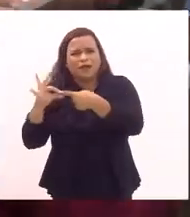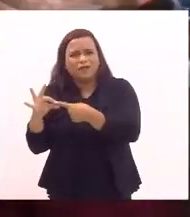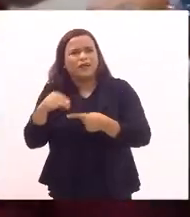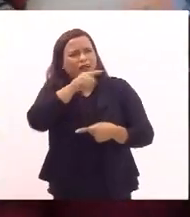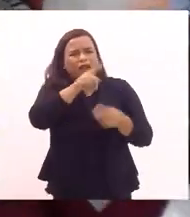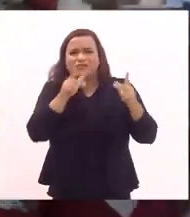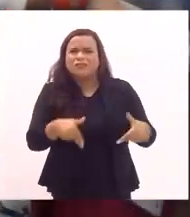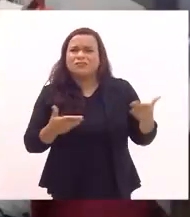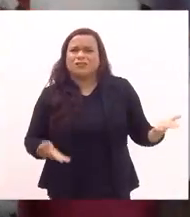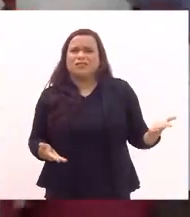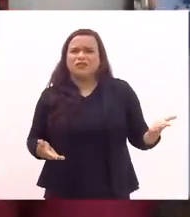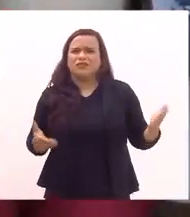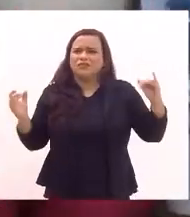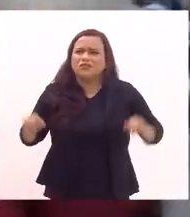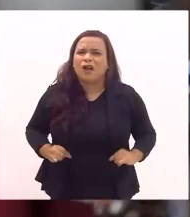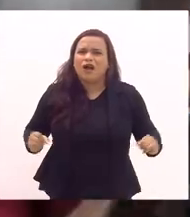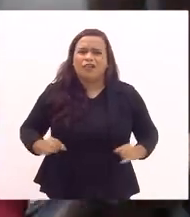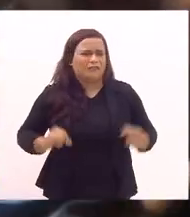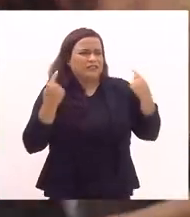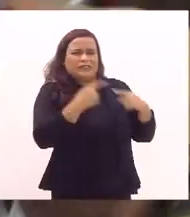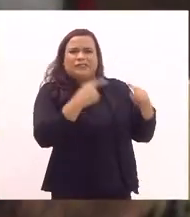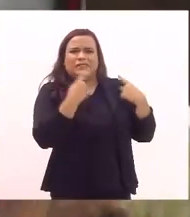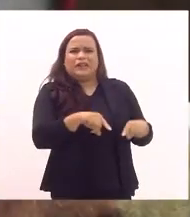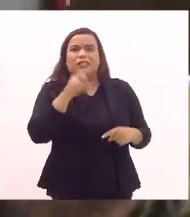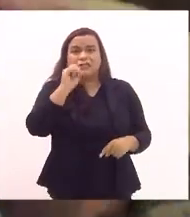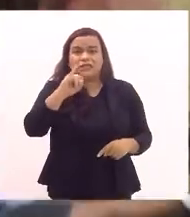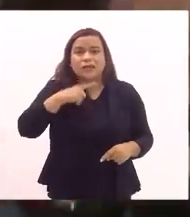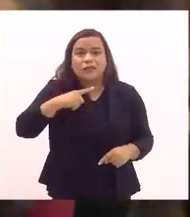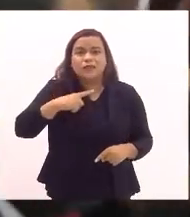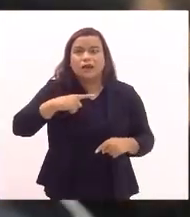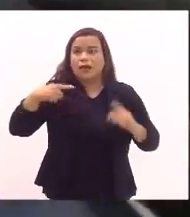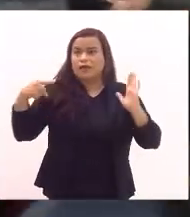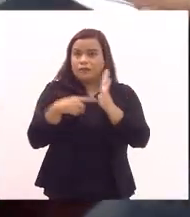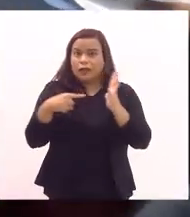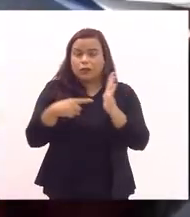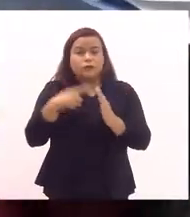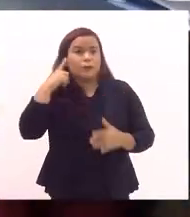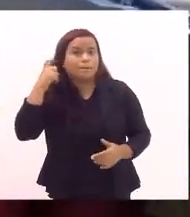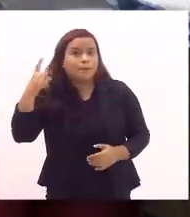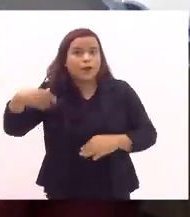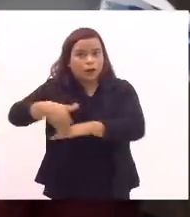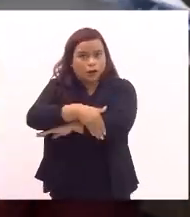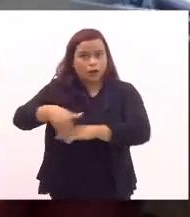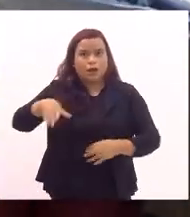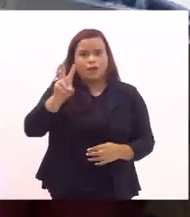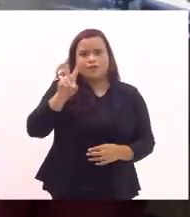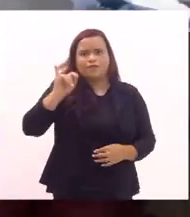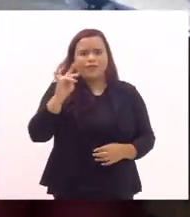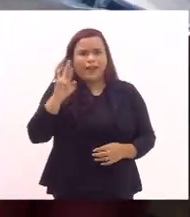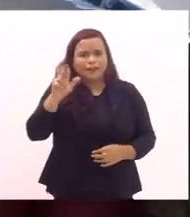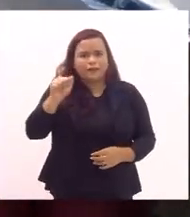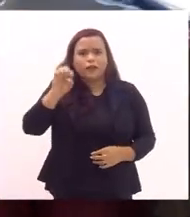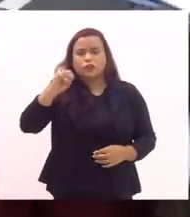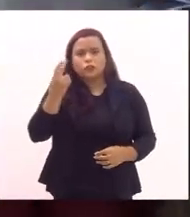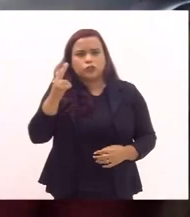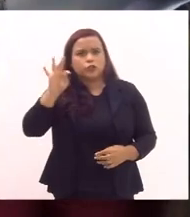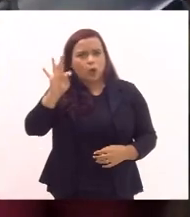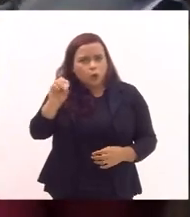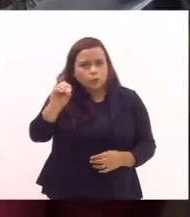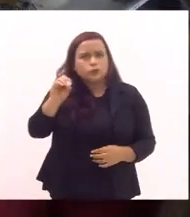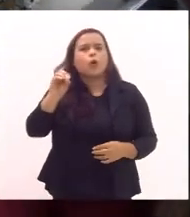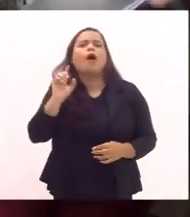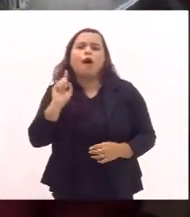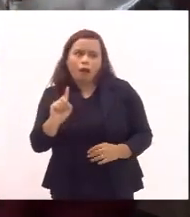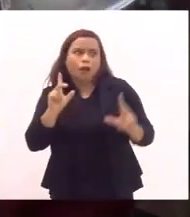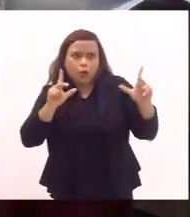Porque se houver uma denúncia de barulho na Vieira Souto Deputado waldeck eu duvido que atuação seja dessa forma